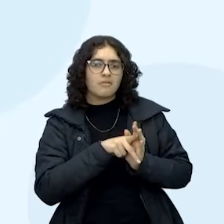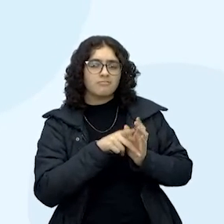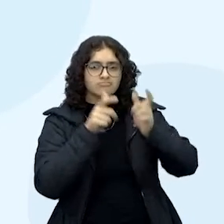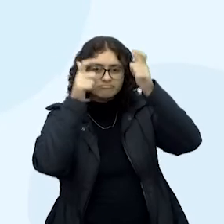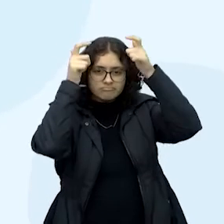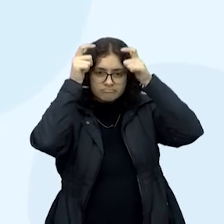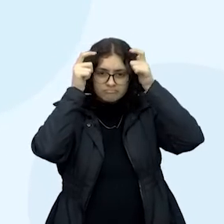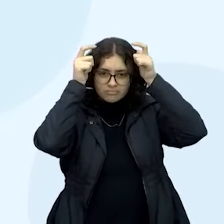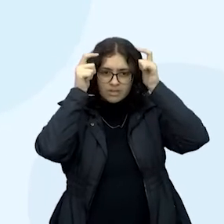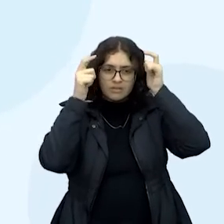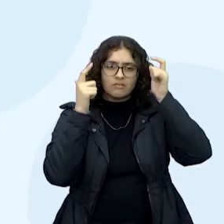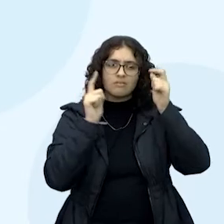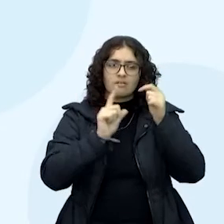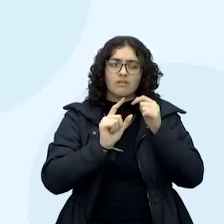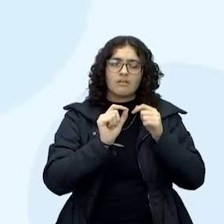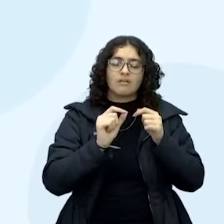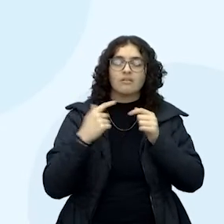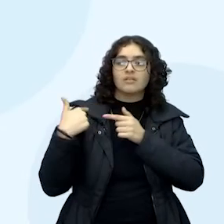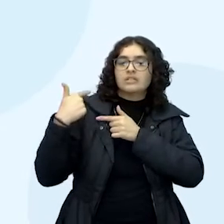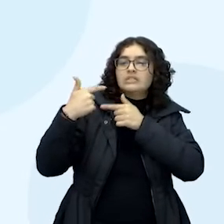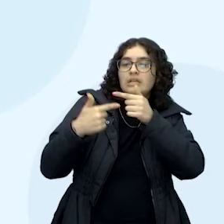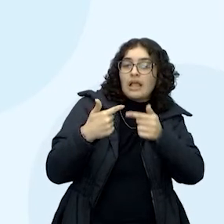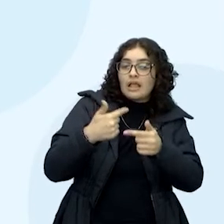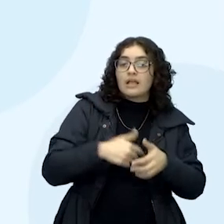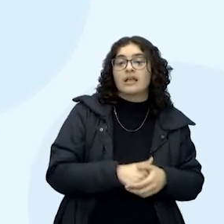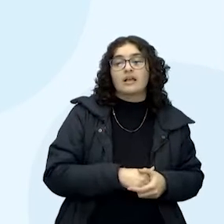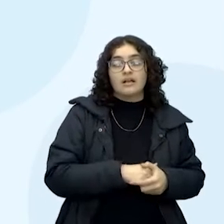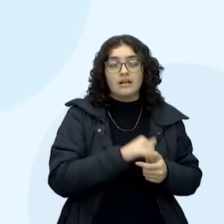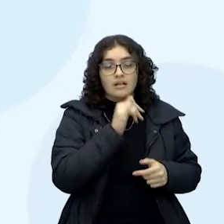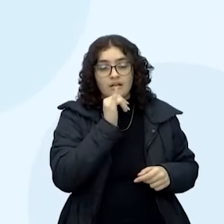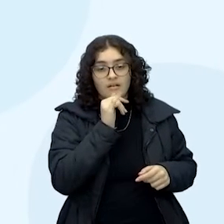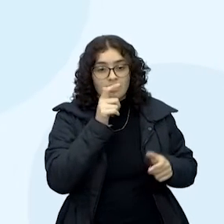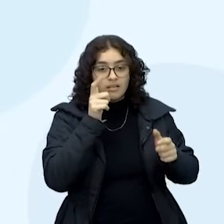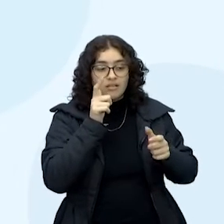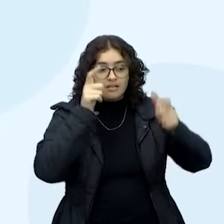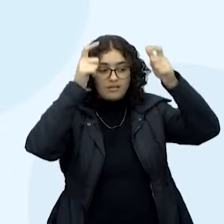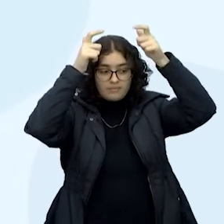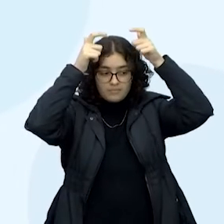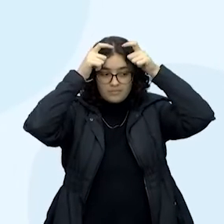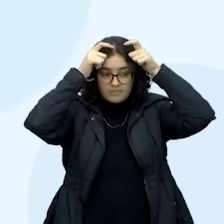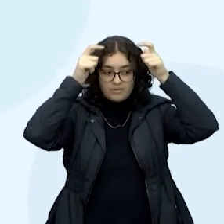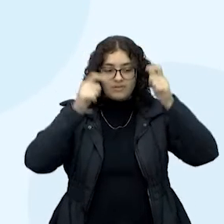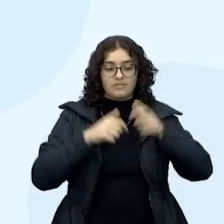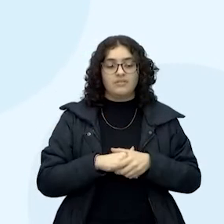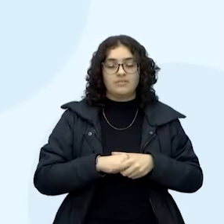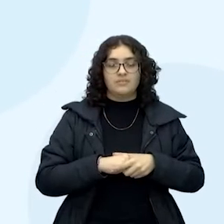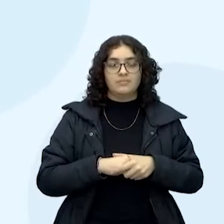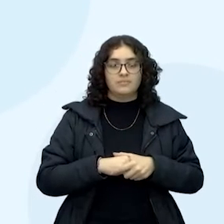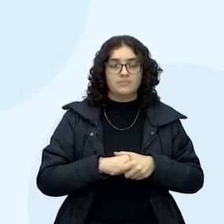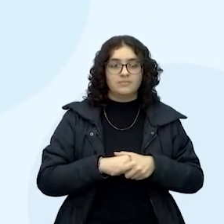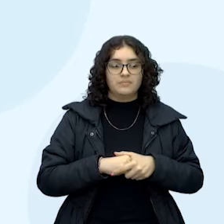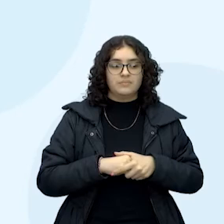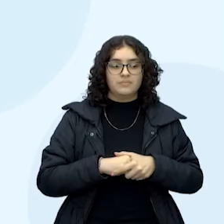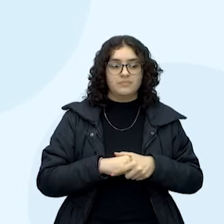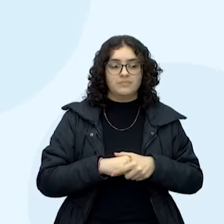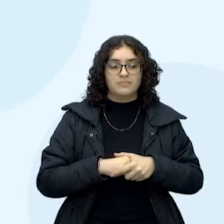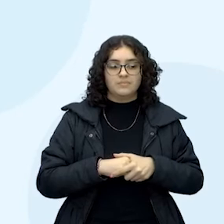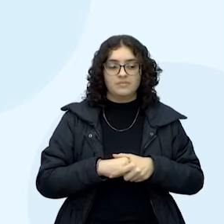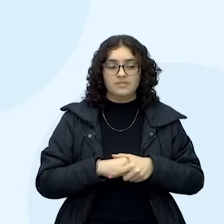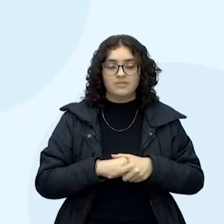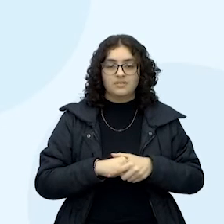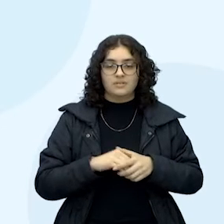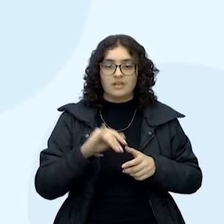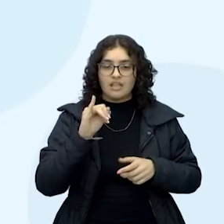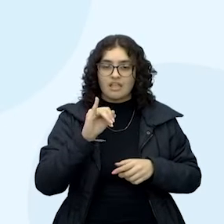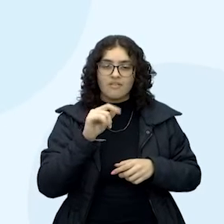que é sucedido por descendência. Então, nós temos o rei que quem vai, no caso,